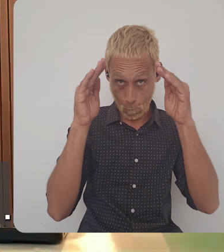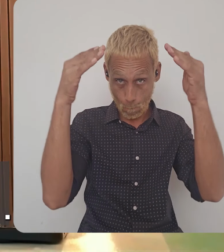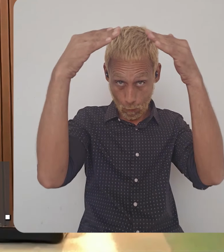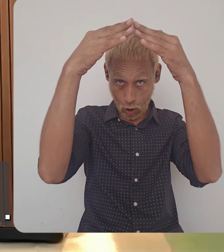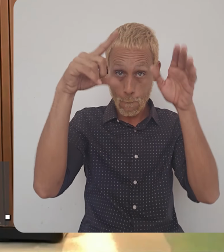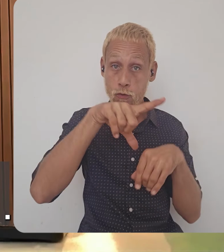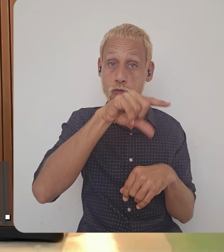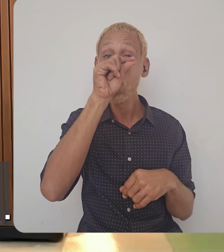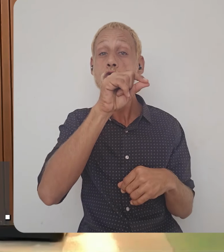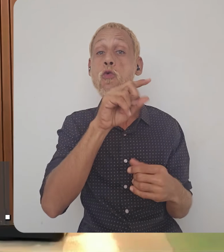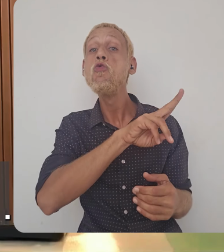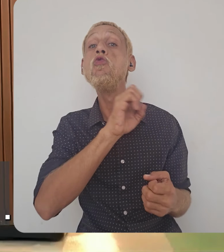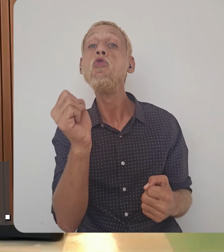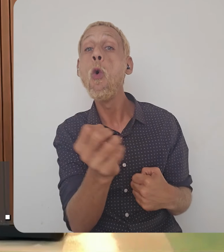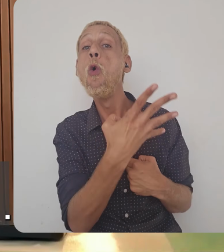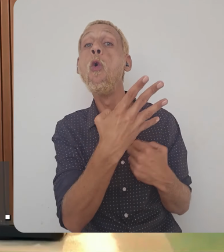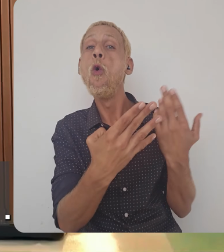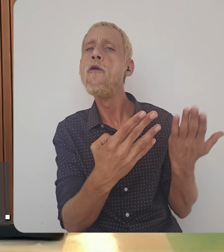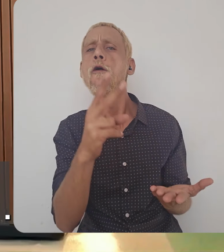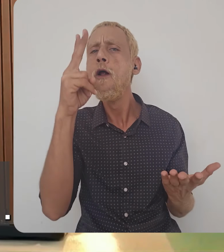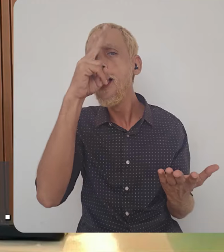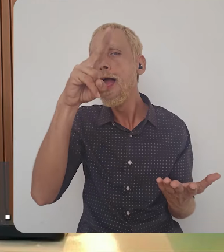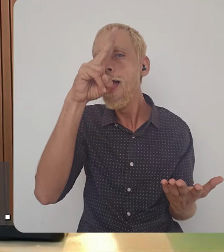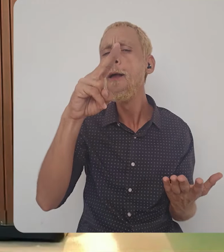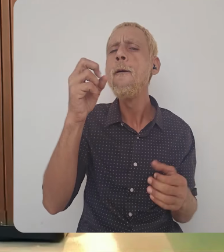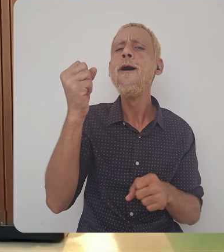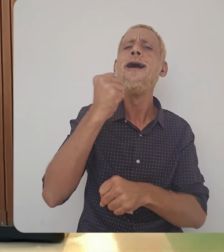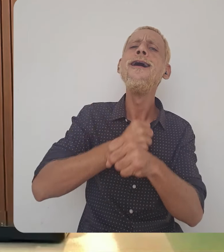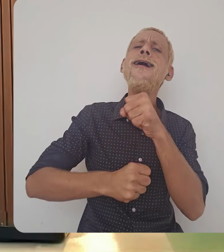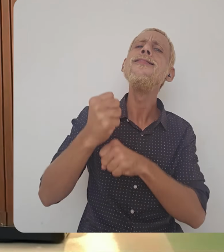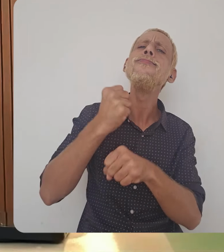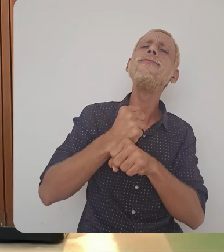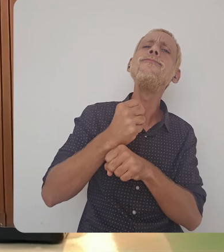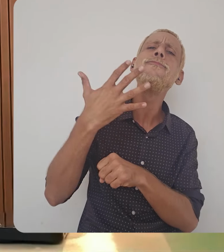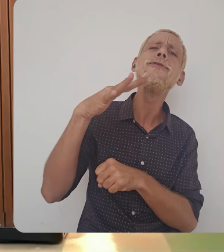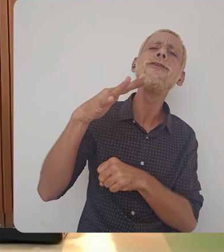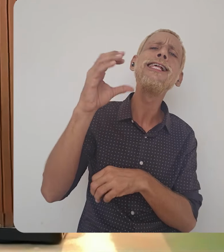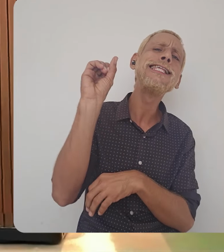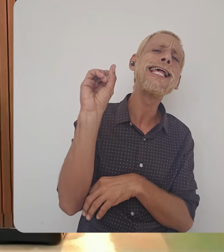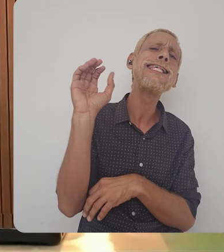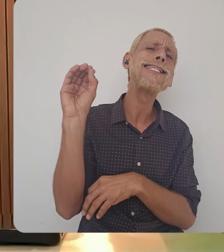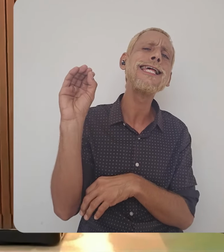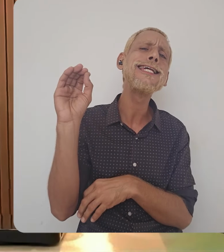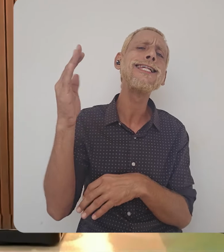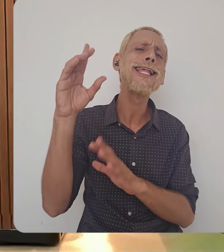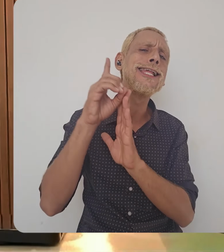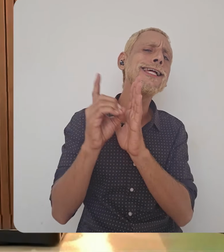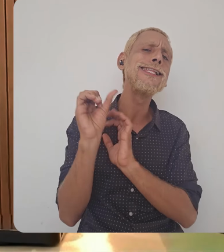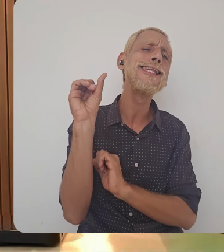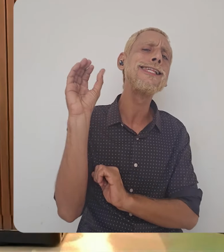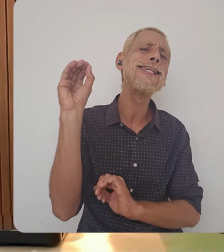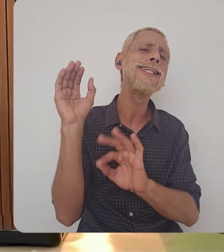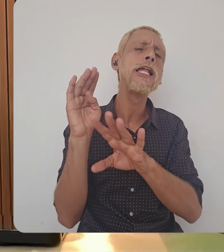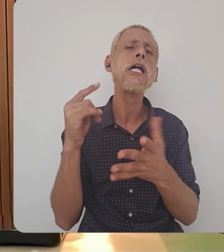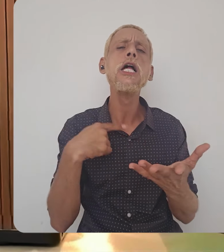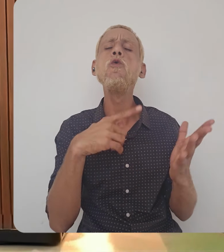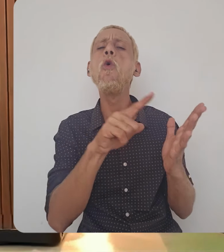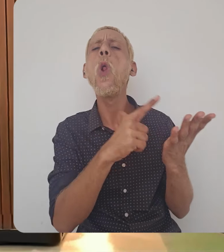época em que ocorria uma nova eleição papal, isso nos anos 60. De modo que o jornalismo sempre